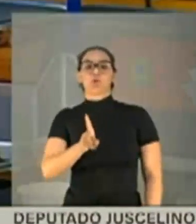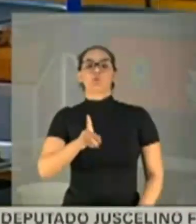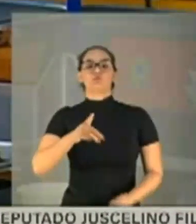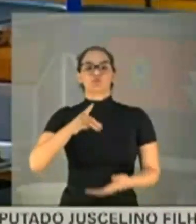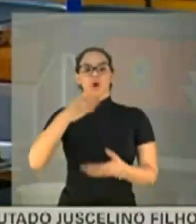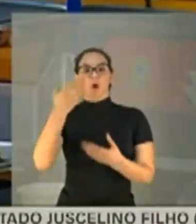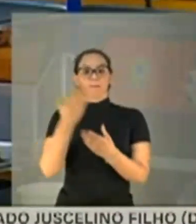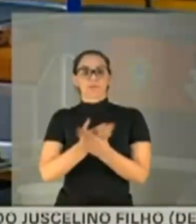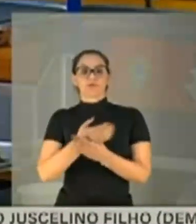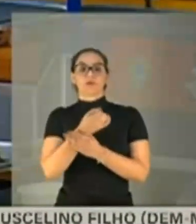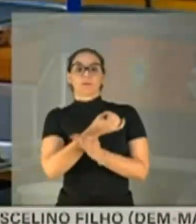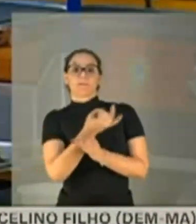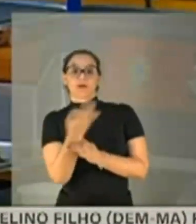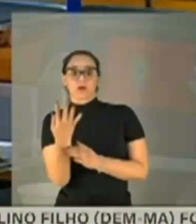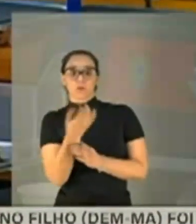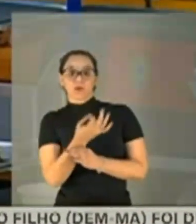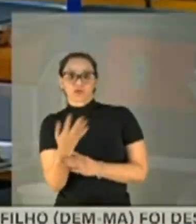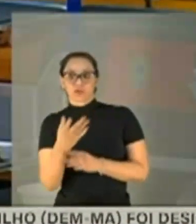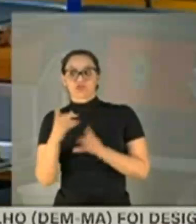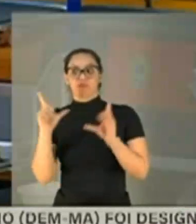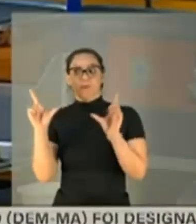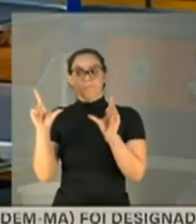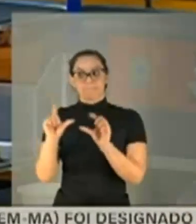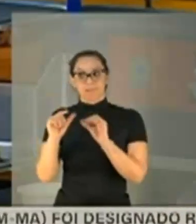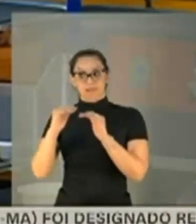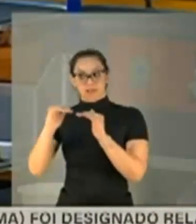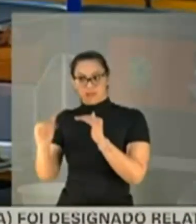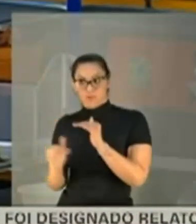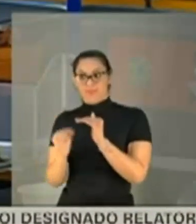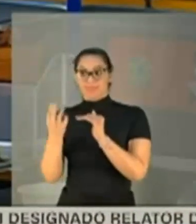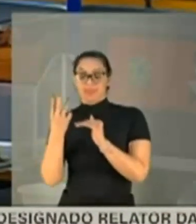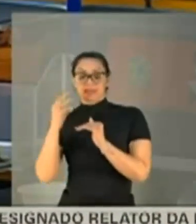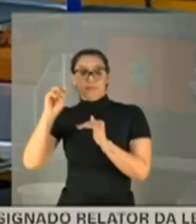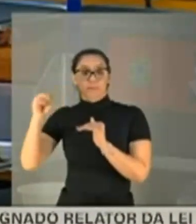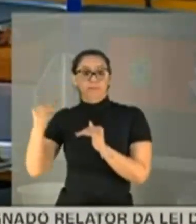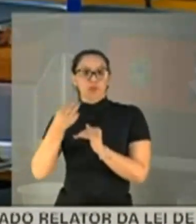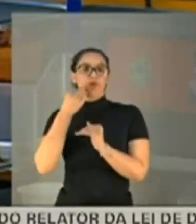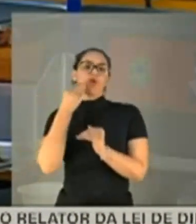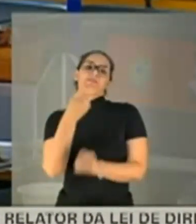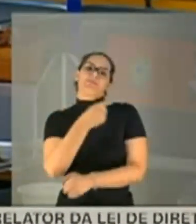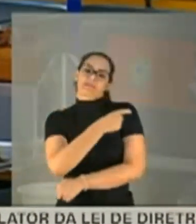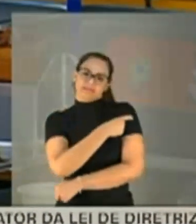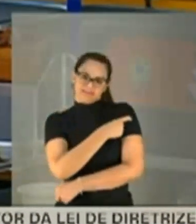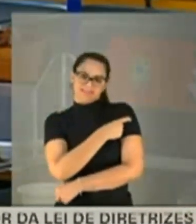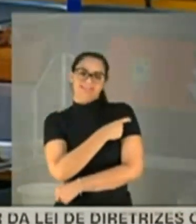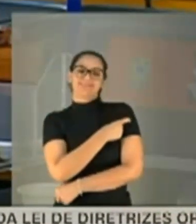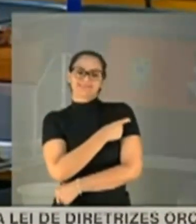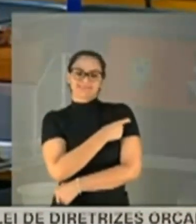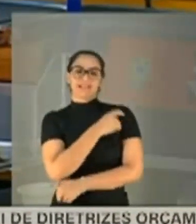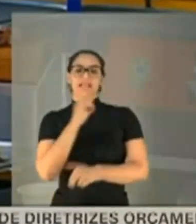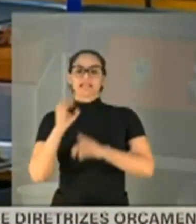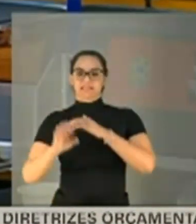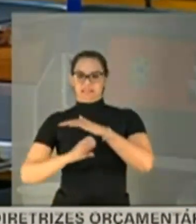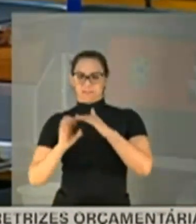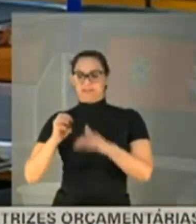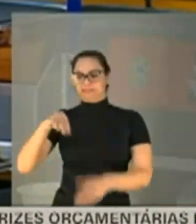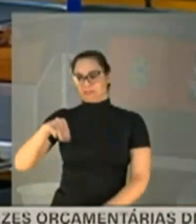para o quantitativo menor de 3 milhões de doses e a empresa